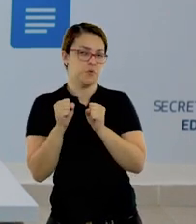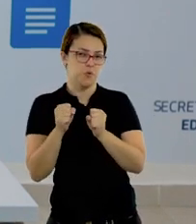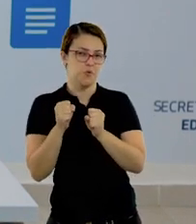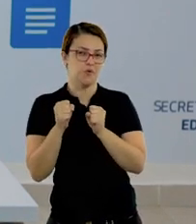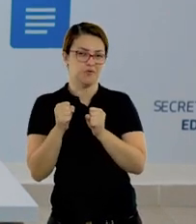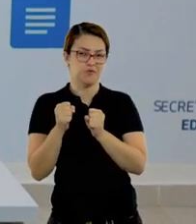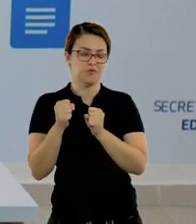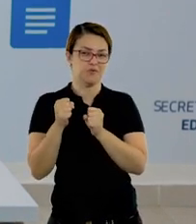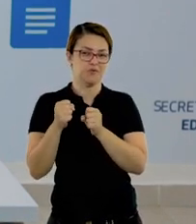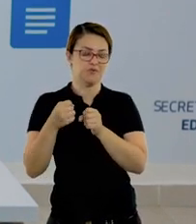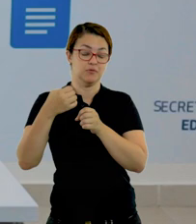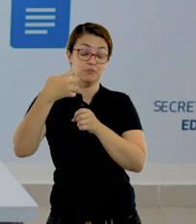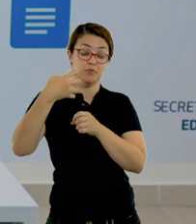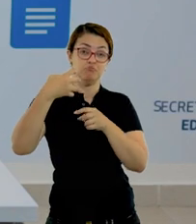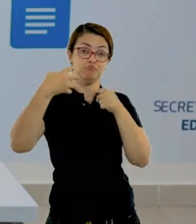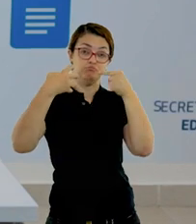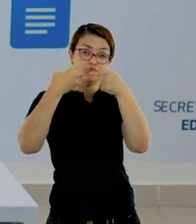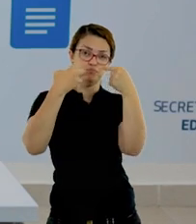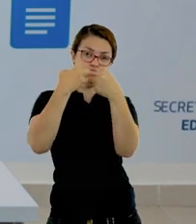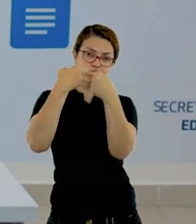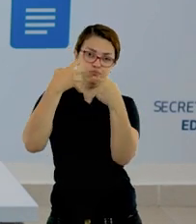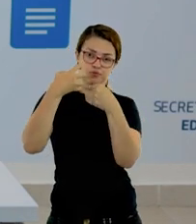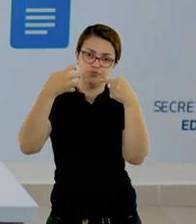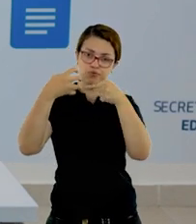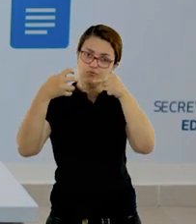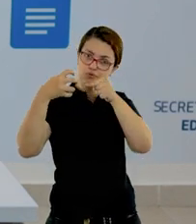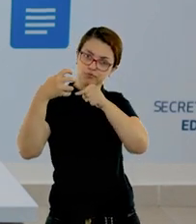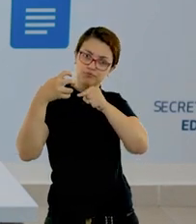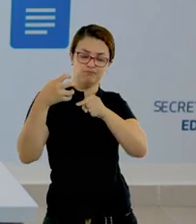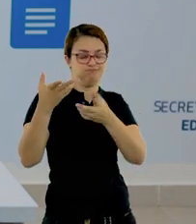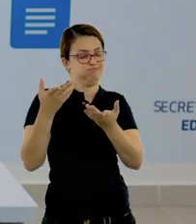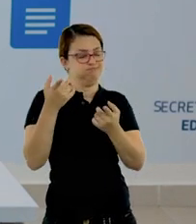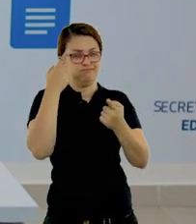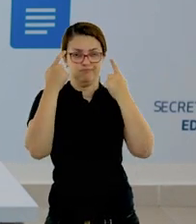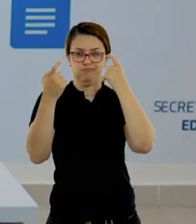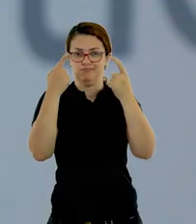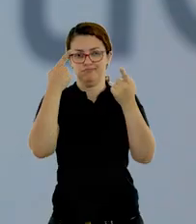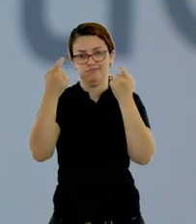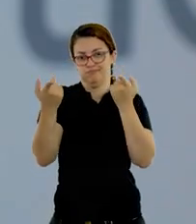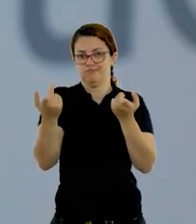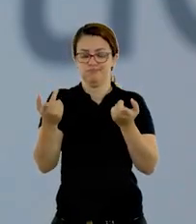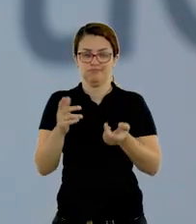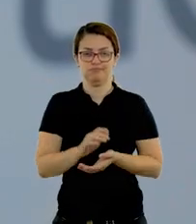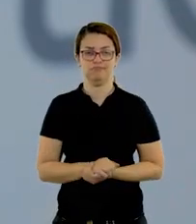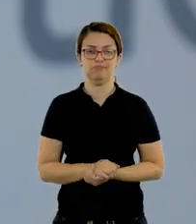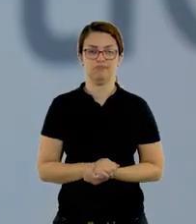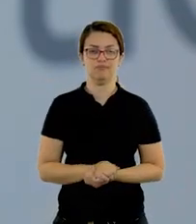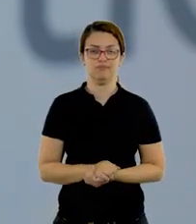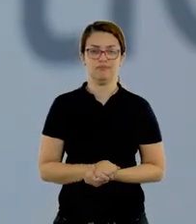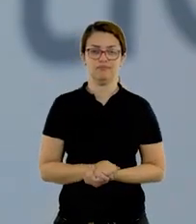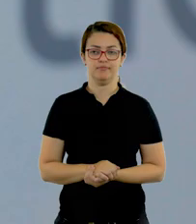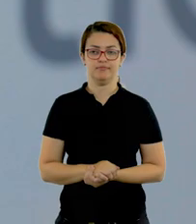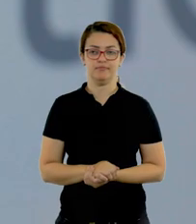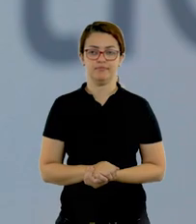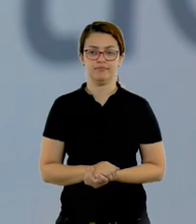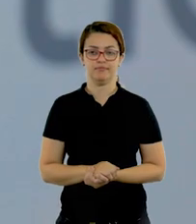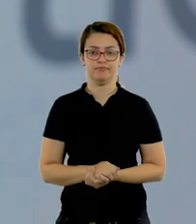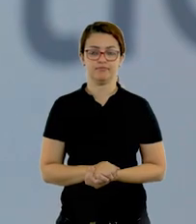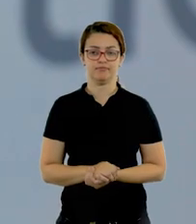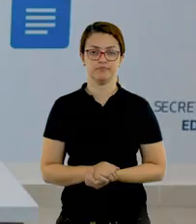colocar vários palitos de dente, de churrasco, vai da sua criatividade e intenção da brincadeira,